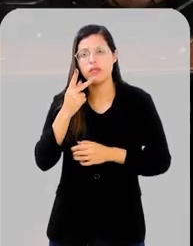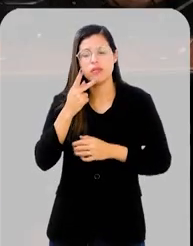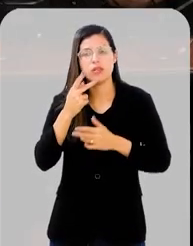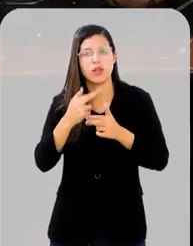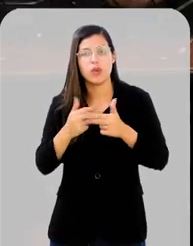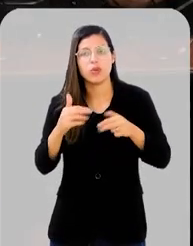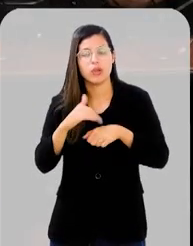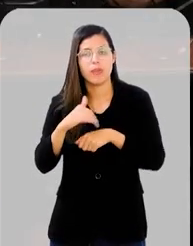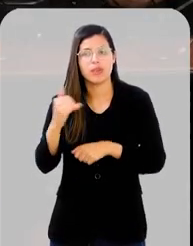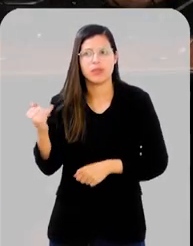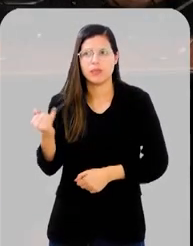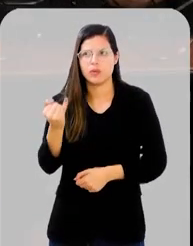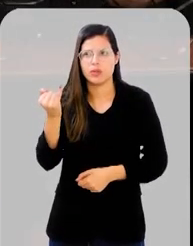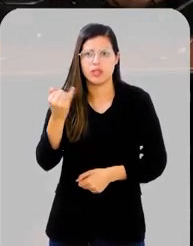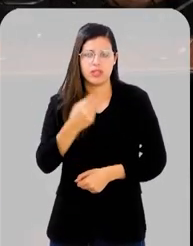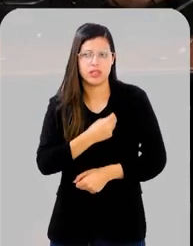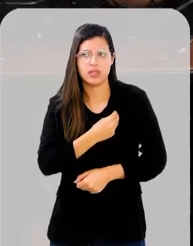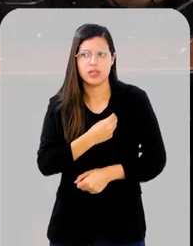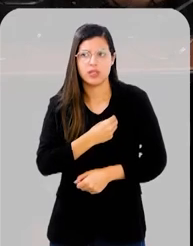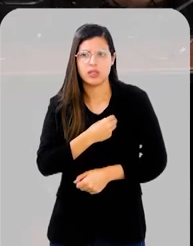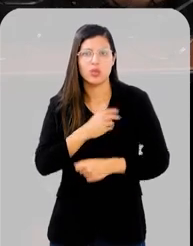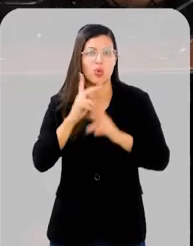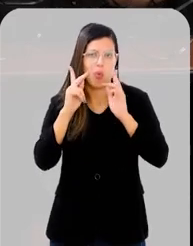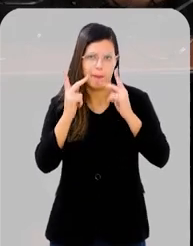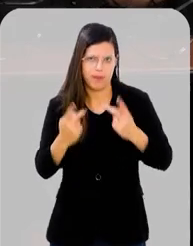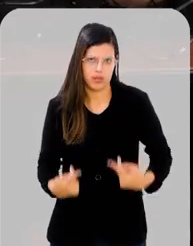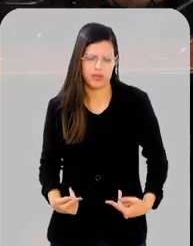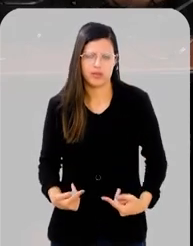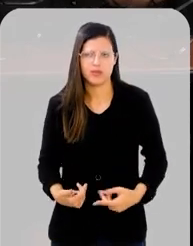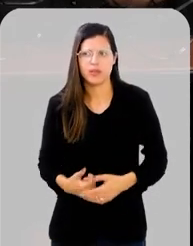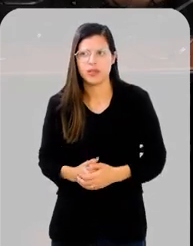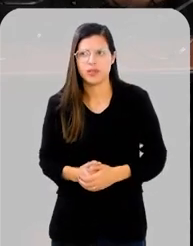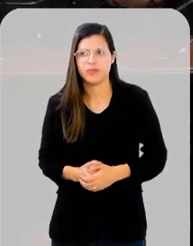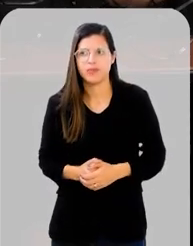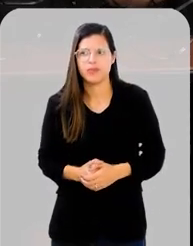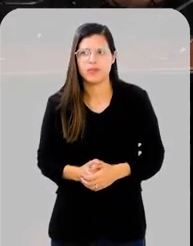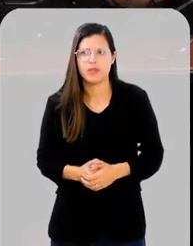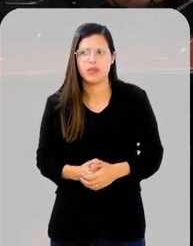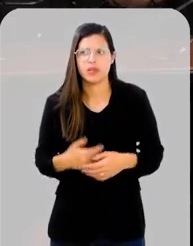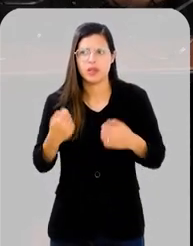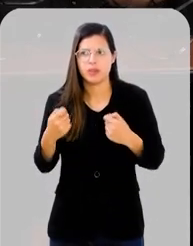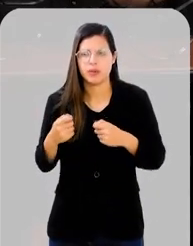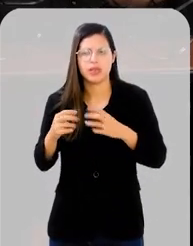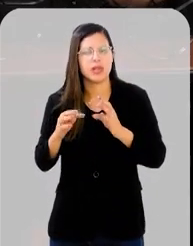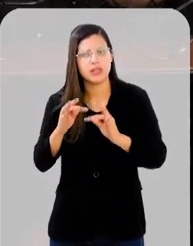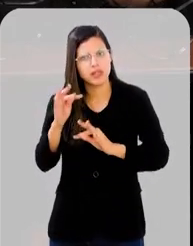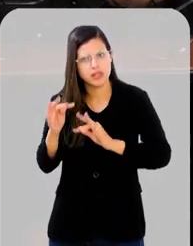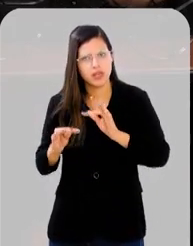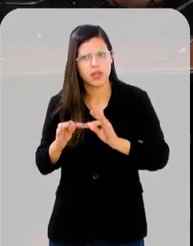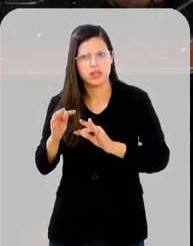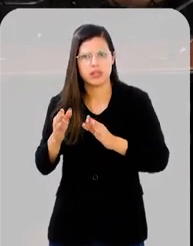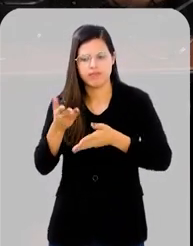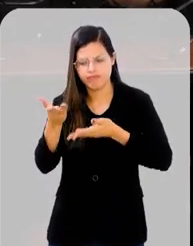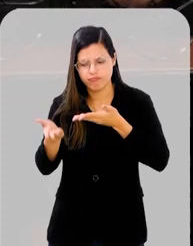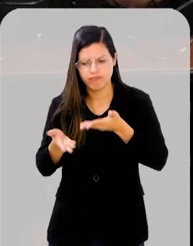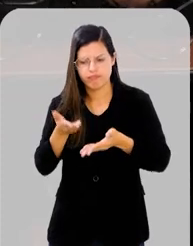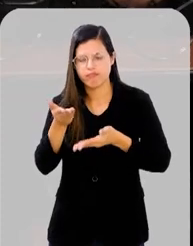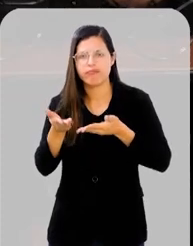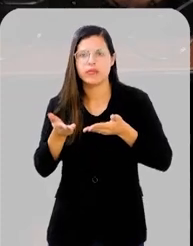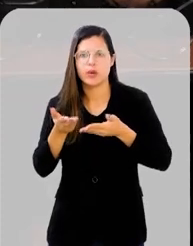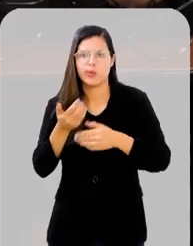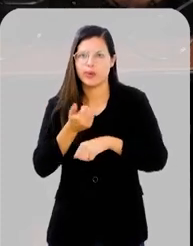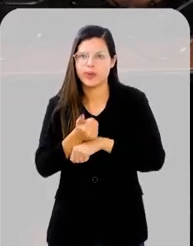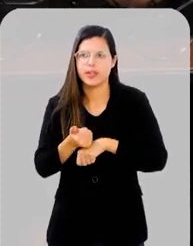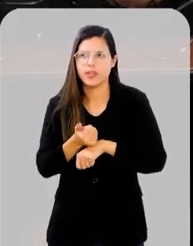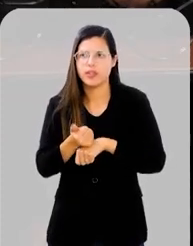falando com a coisa mais importante que existe mom seres humanos então eles têm que ser tratado como seres humano